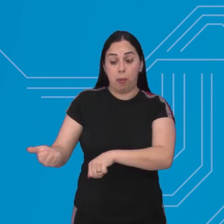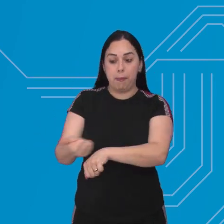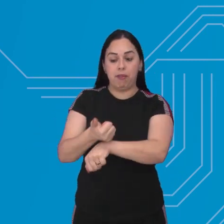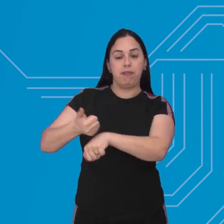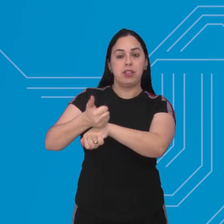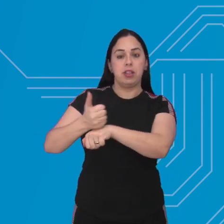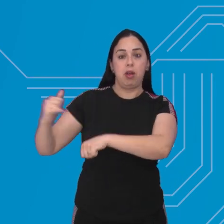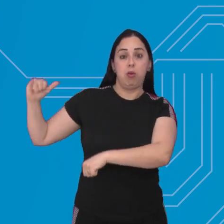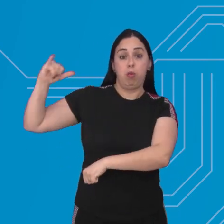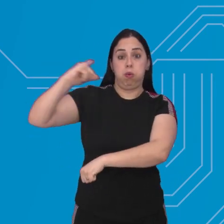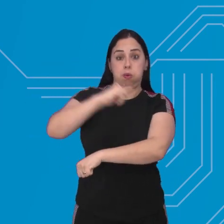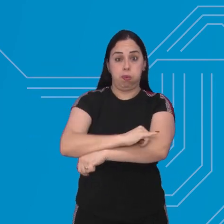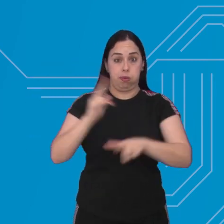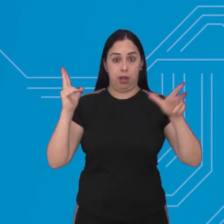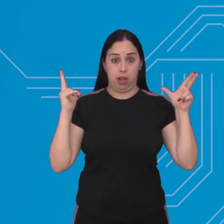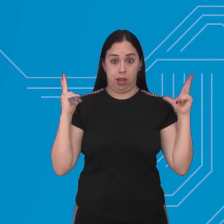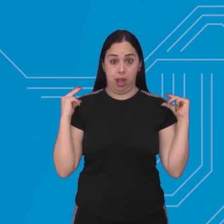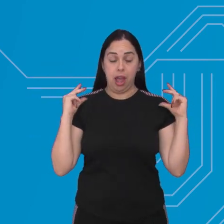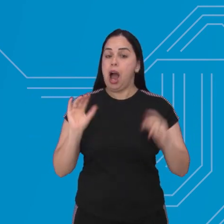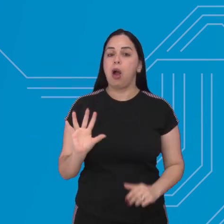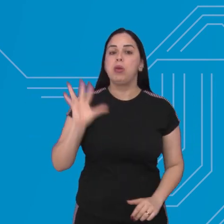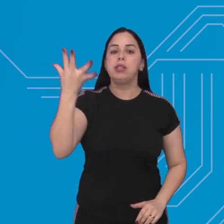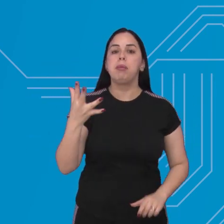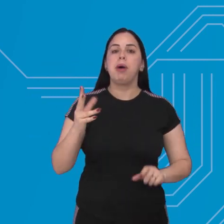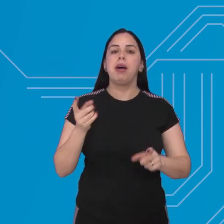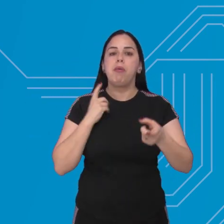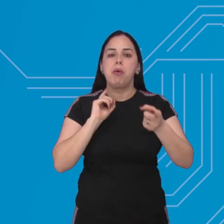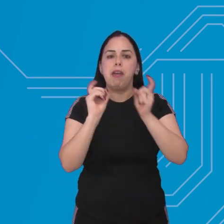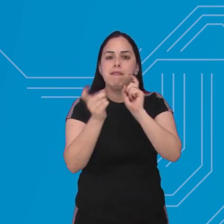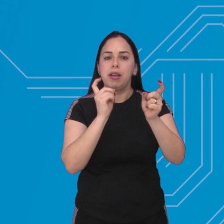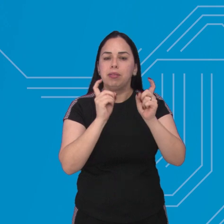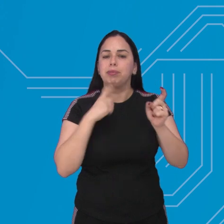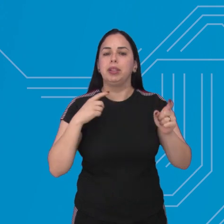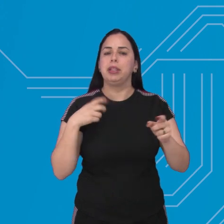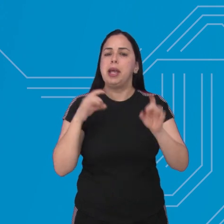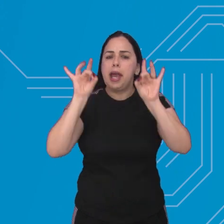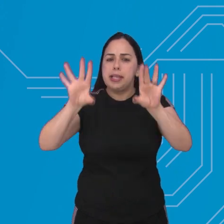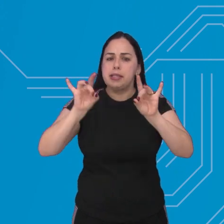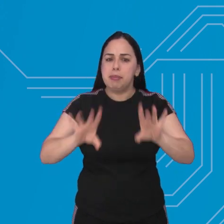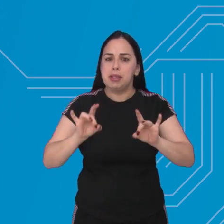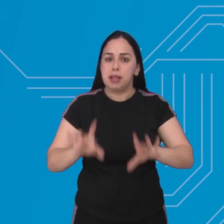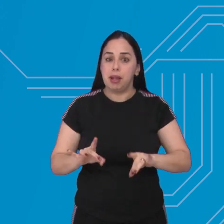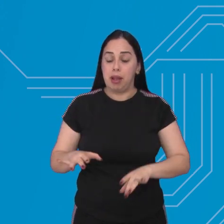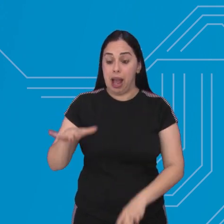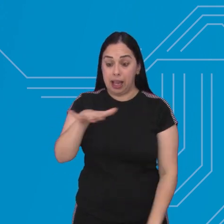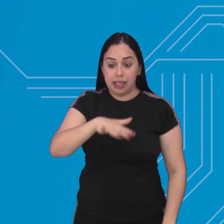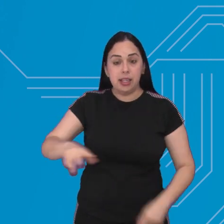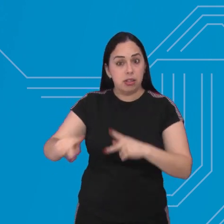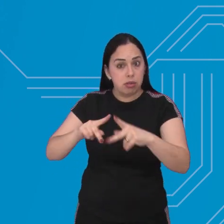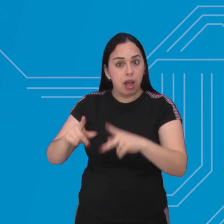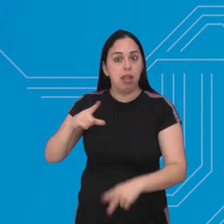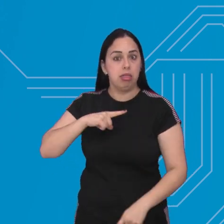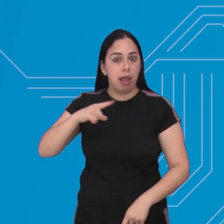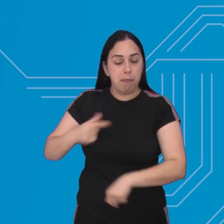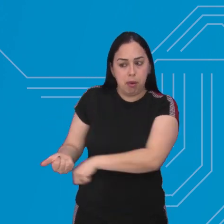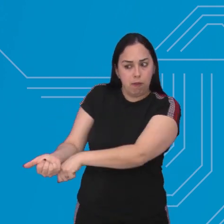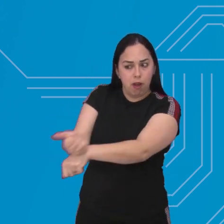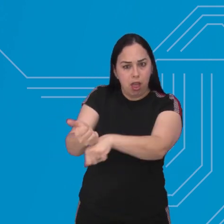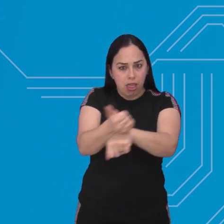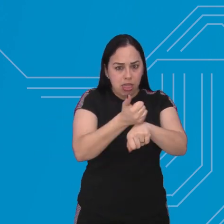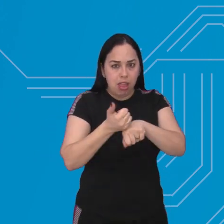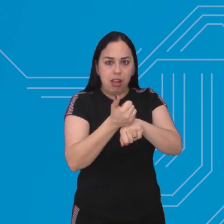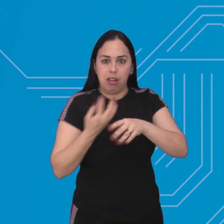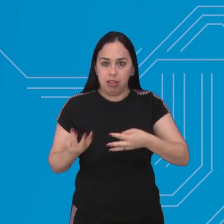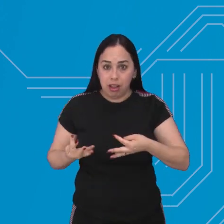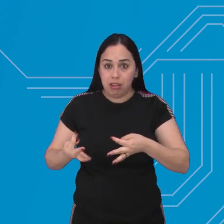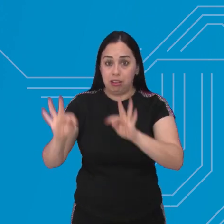foi marcado com uma cerimônia especial aqui na cidade. São José, que tem como vocação o setor da aeronáutica, comemorou a formação